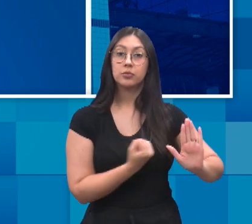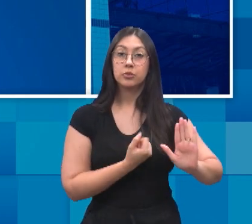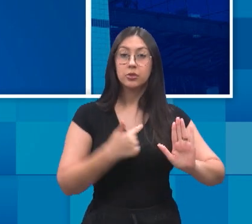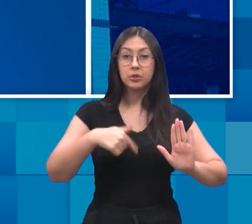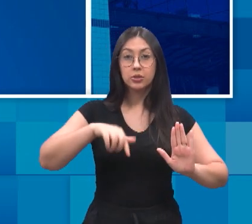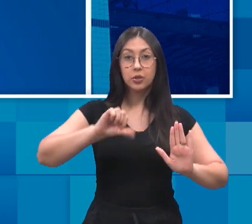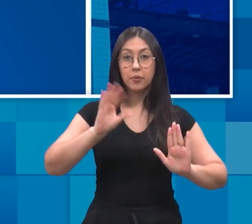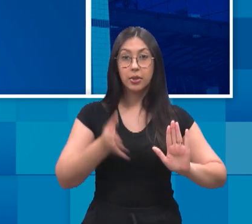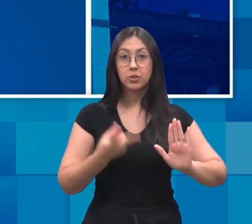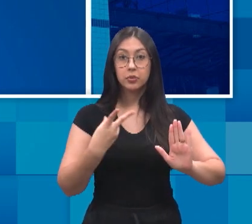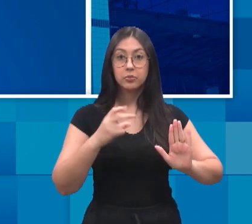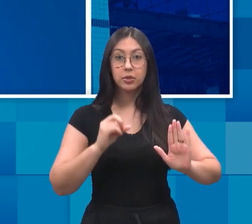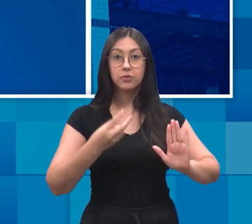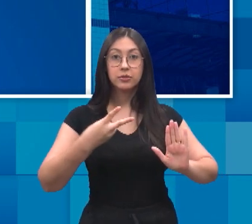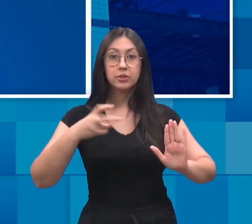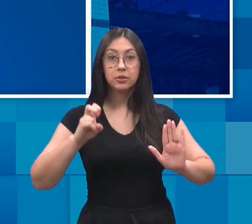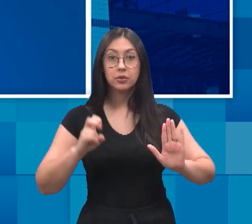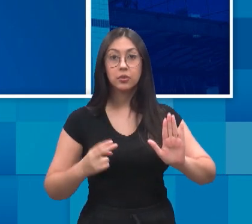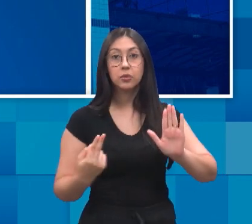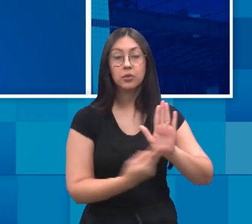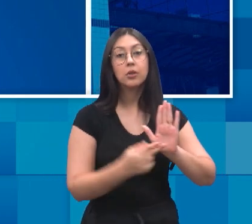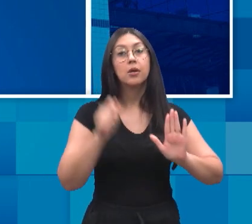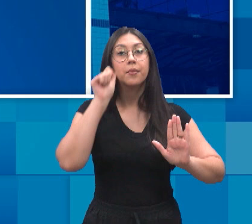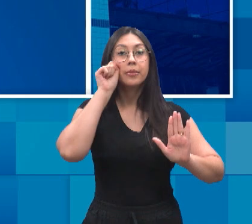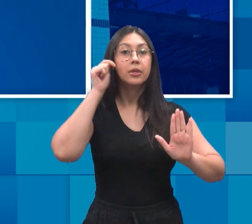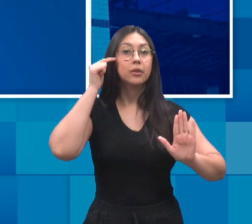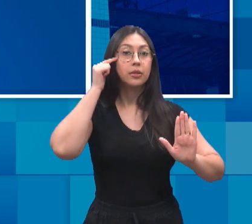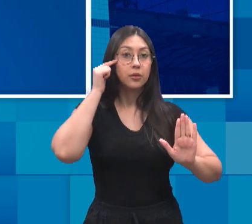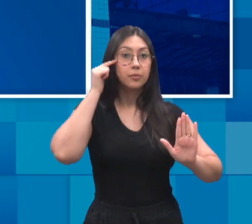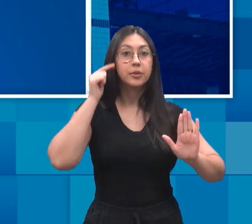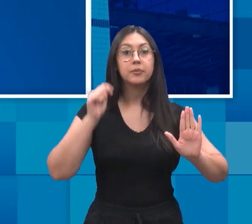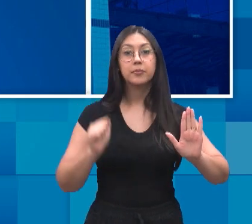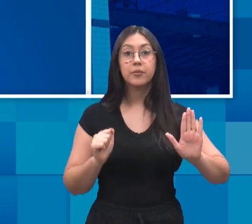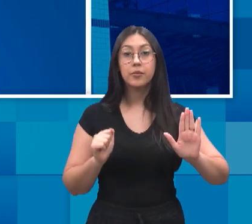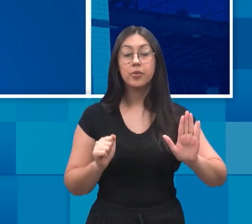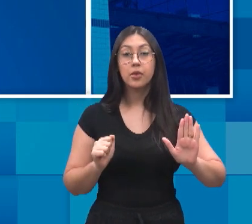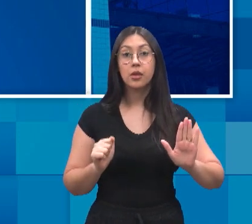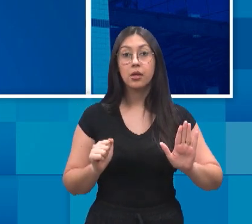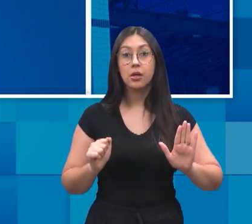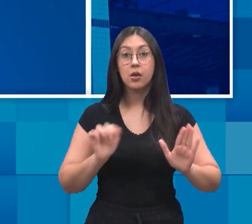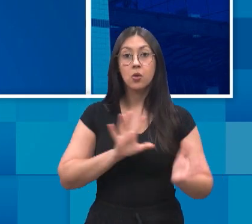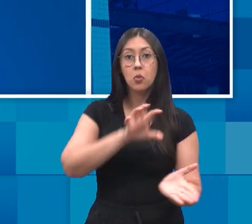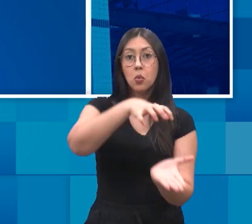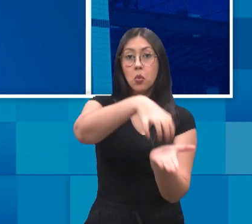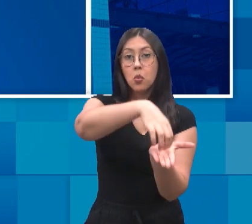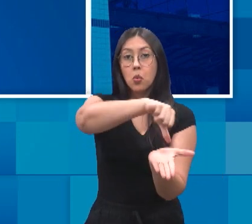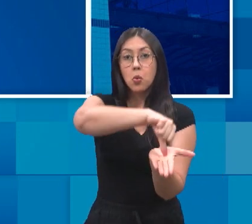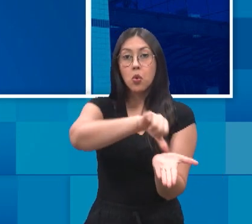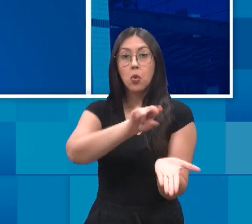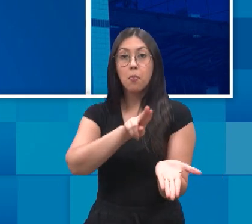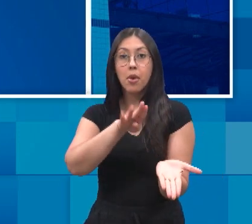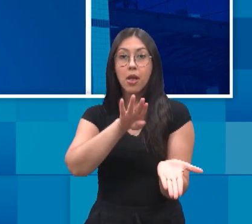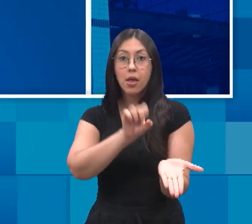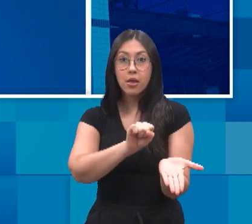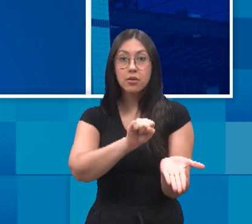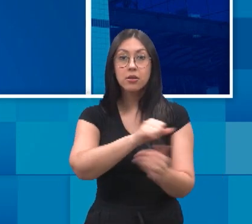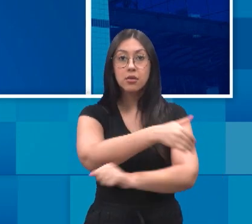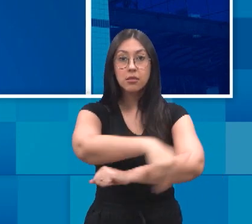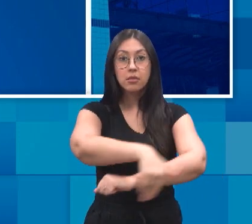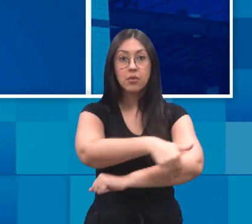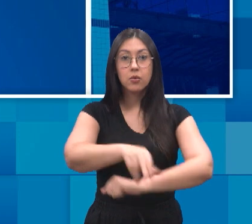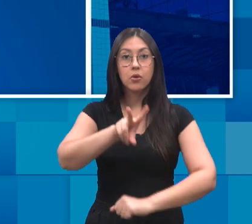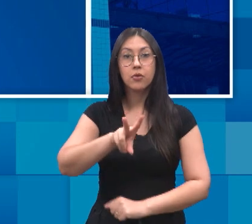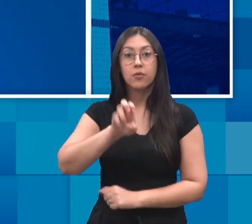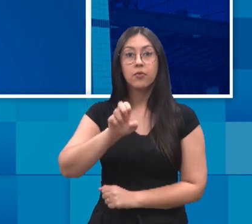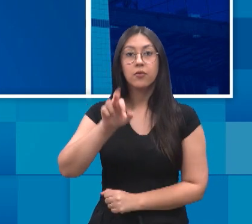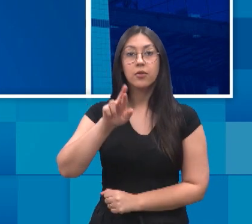79/2025. Autoria vereadora Amélia Naomi. Denomina a unidade básica de saúde localizada na rua